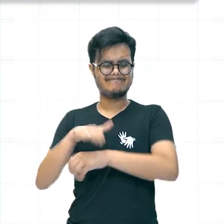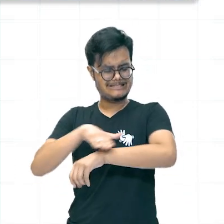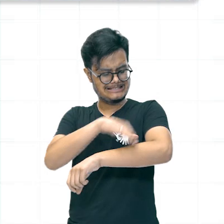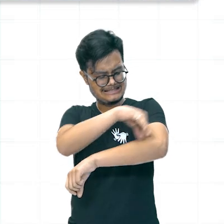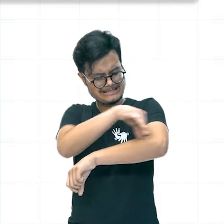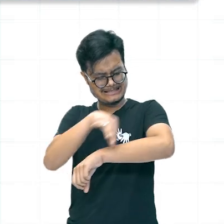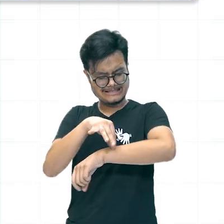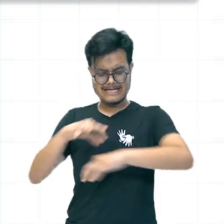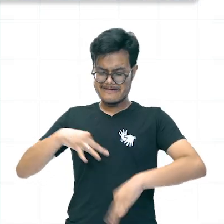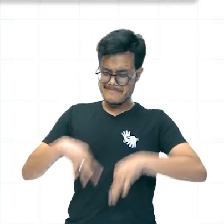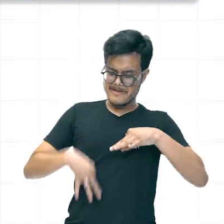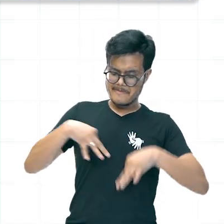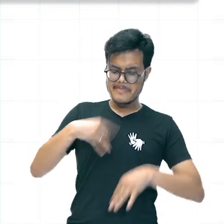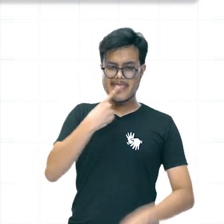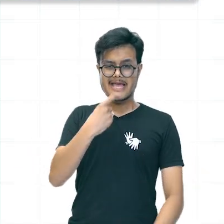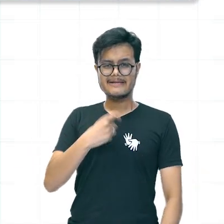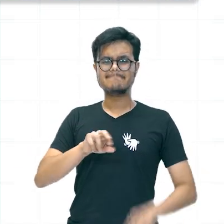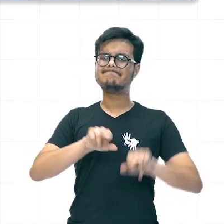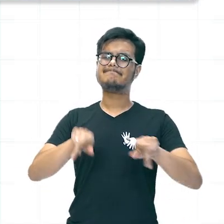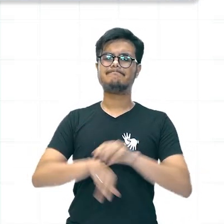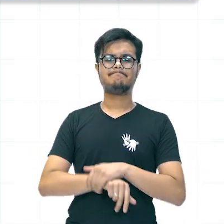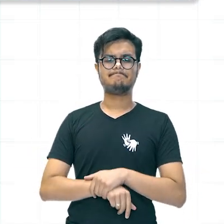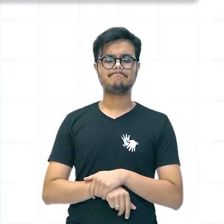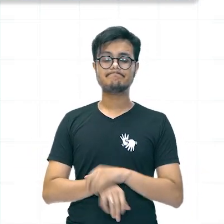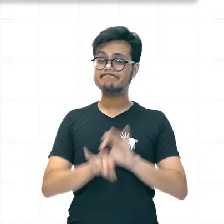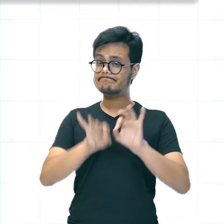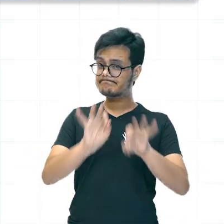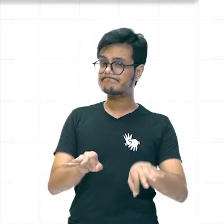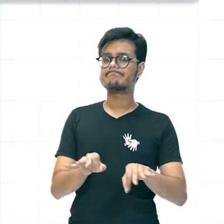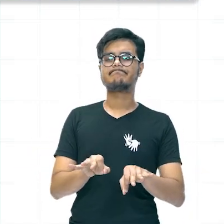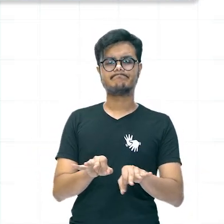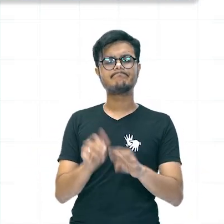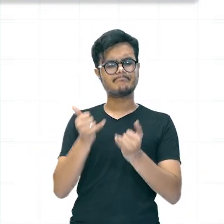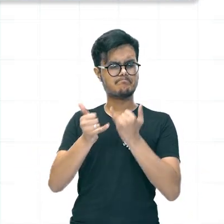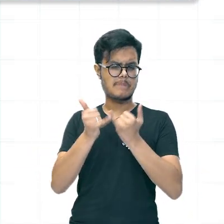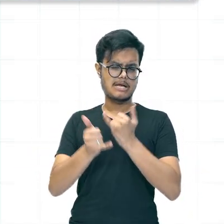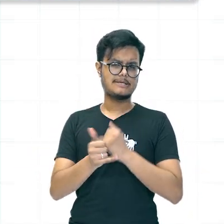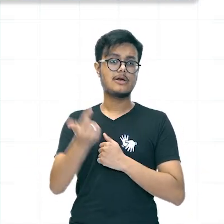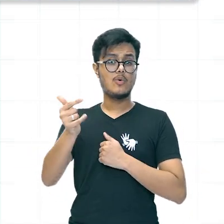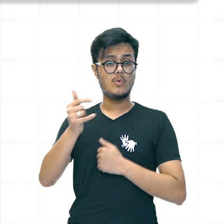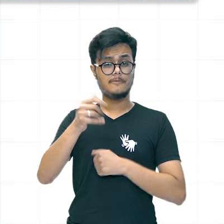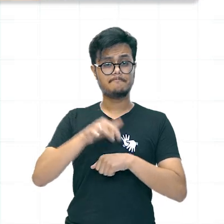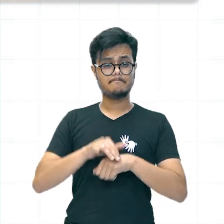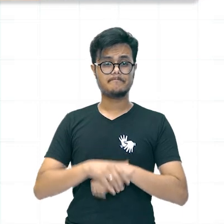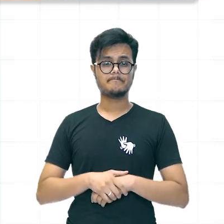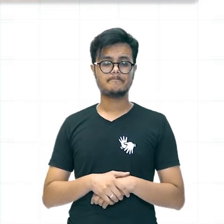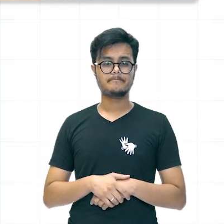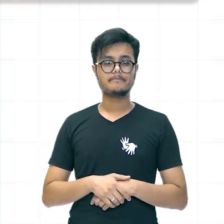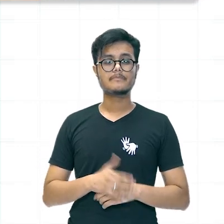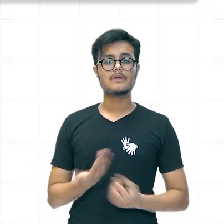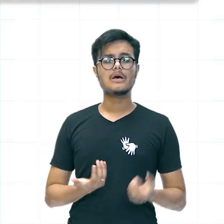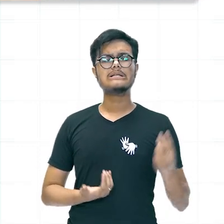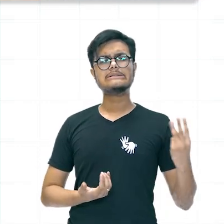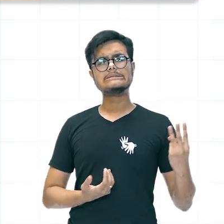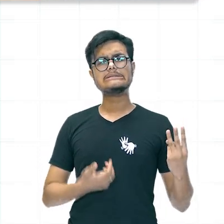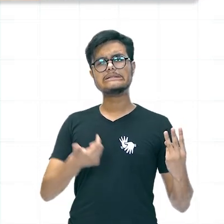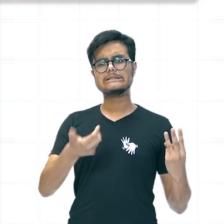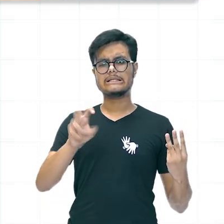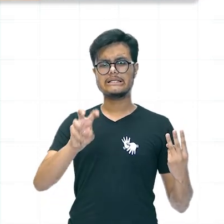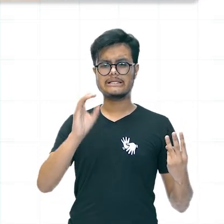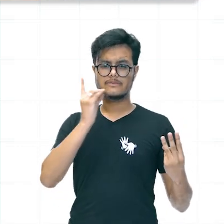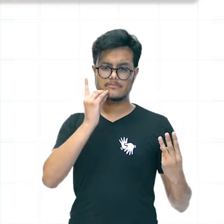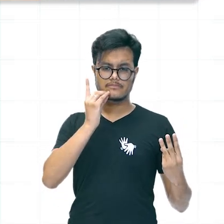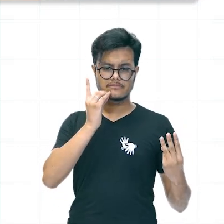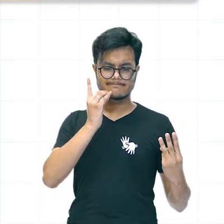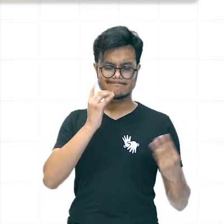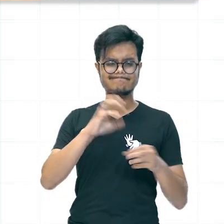com dores e manchas vermelhas na pele, certo? Então, bem semelhante às outras doenças. O período de incubação vai variar aí de